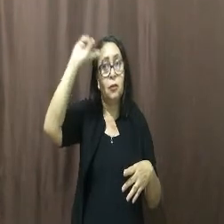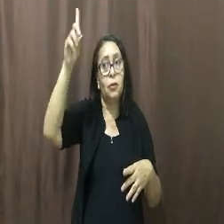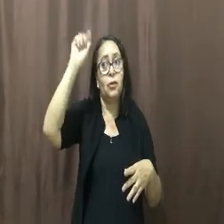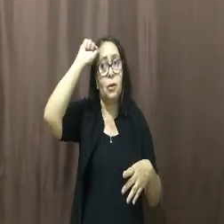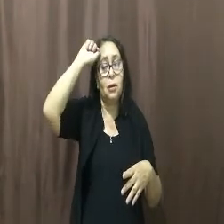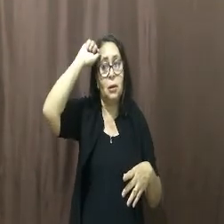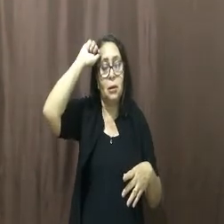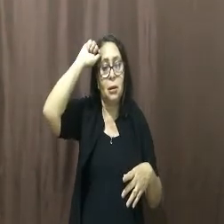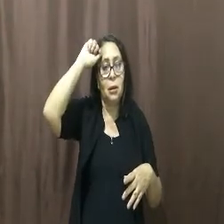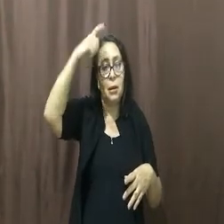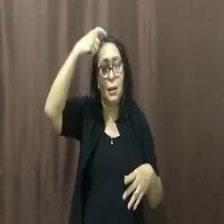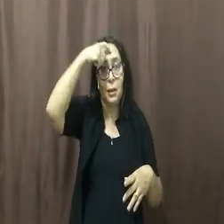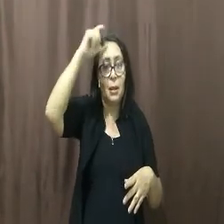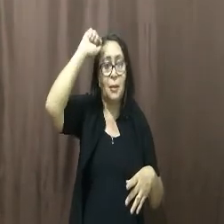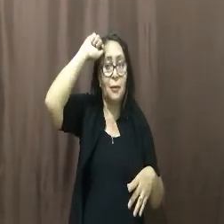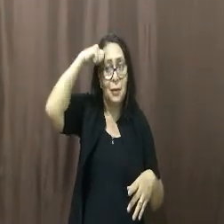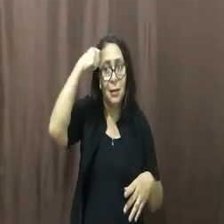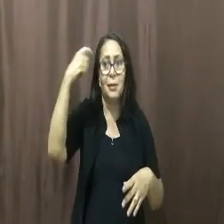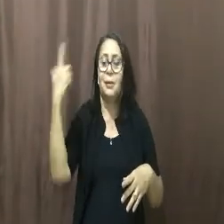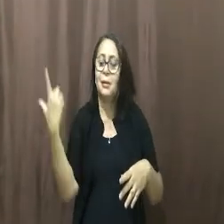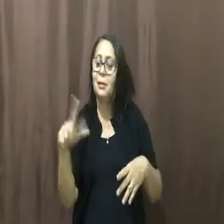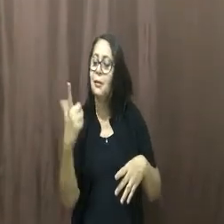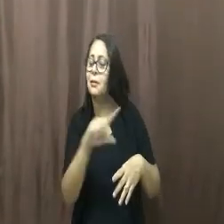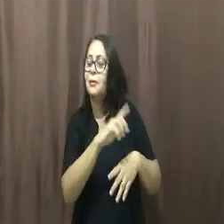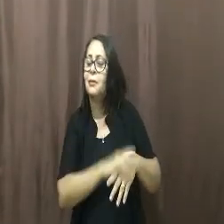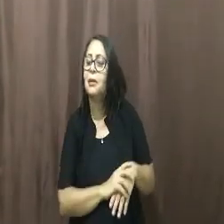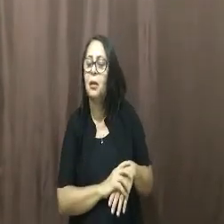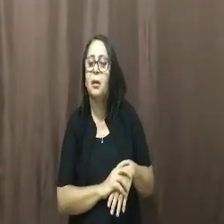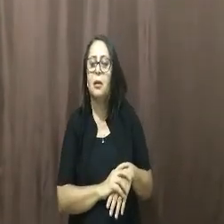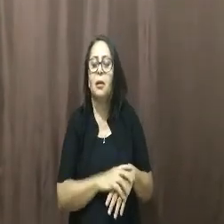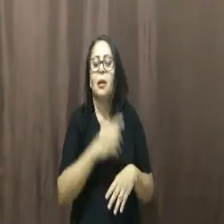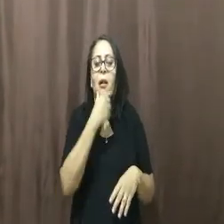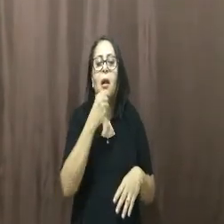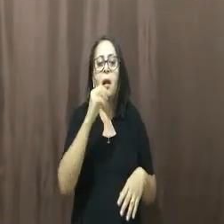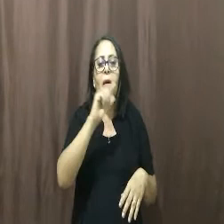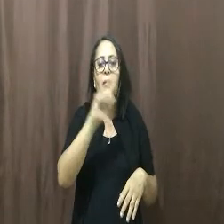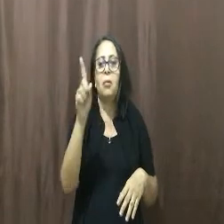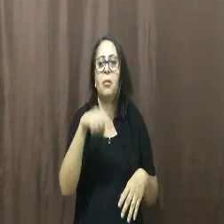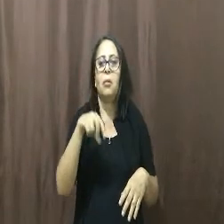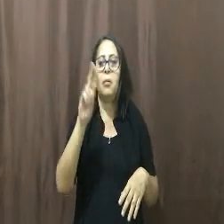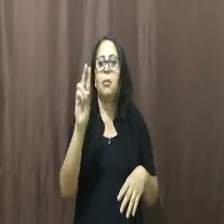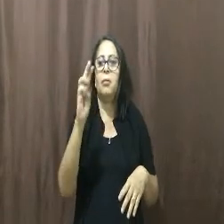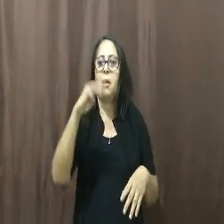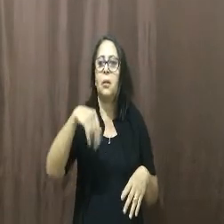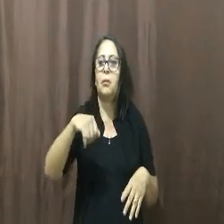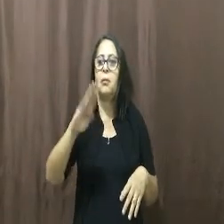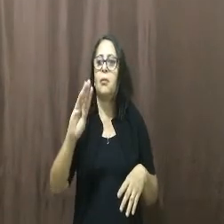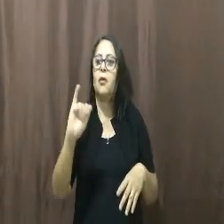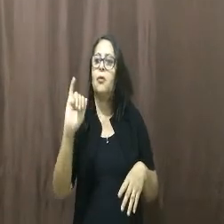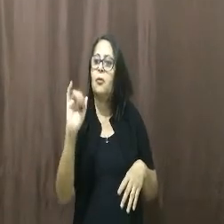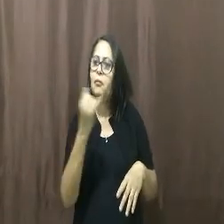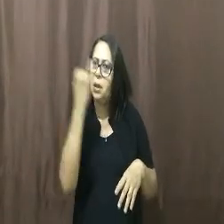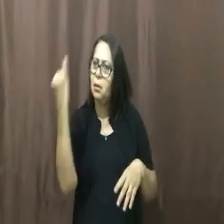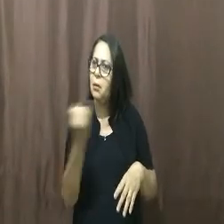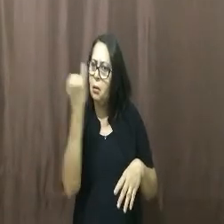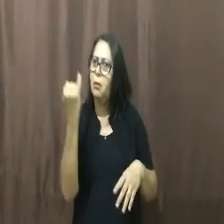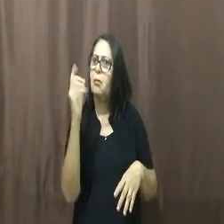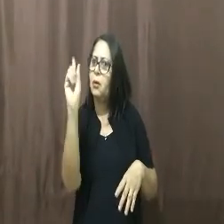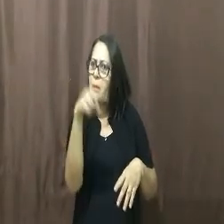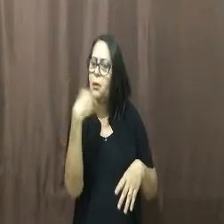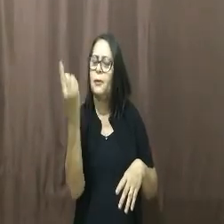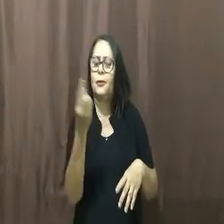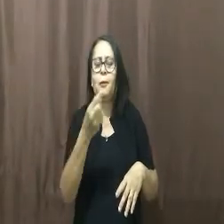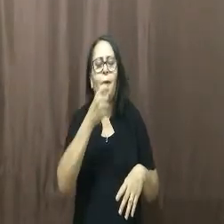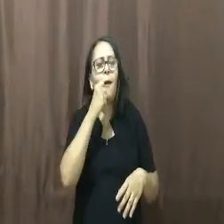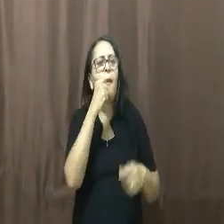Consciência Negra não é para ter que zumbi, xingou zumbi que nós consideramos o nosso herói nacional de